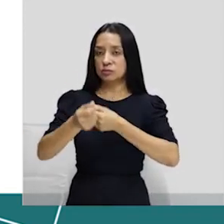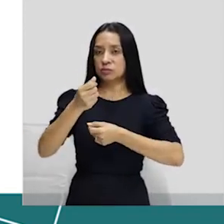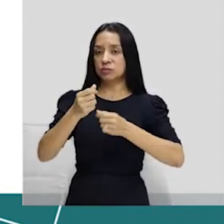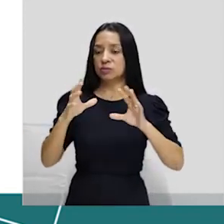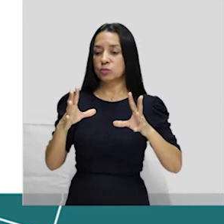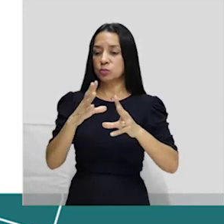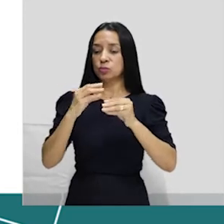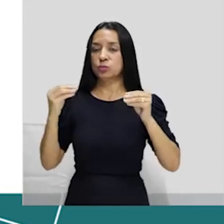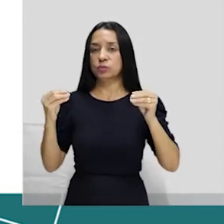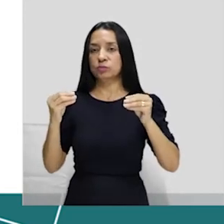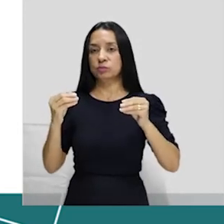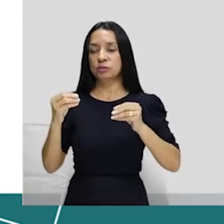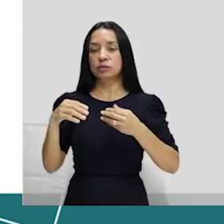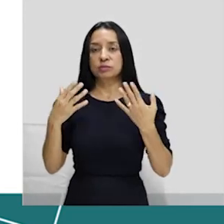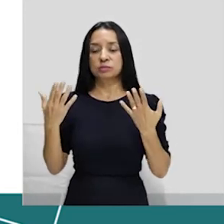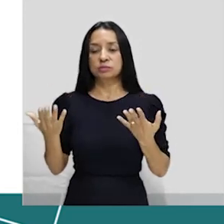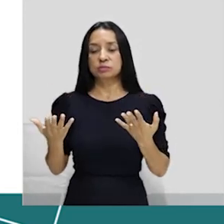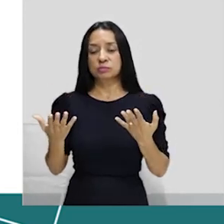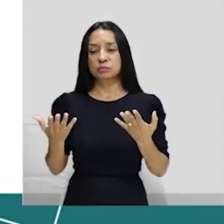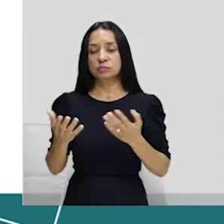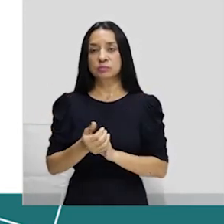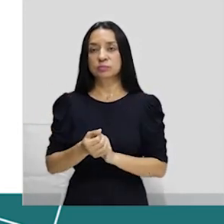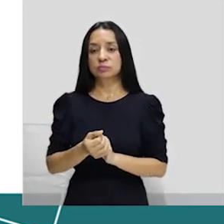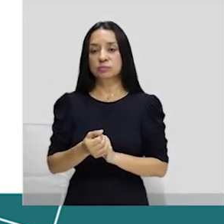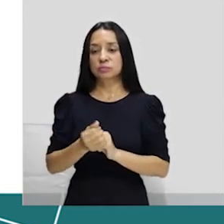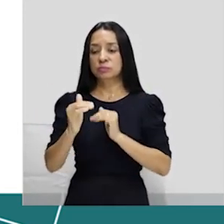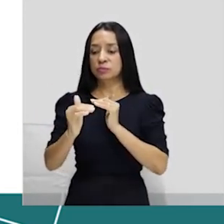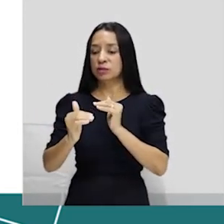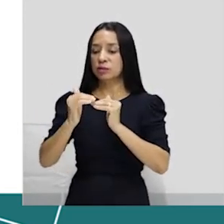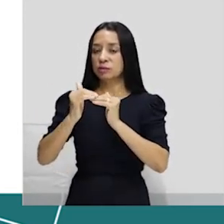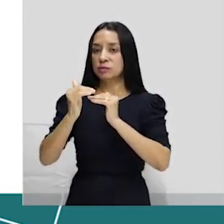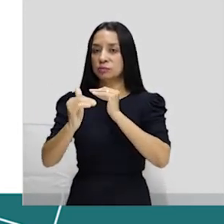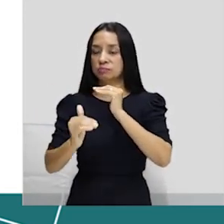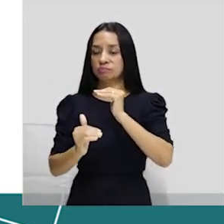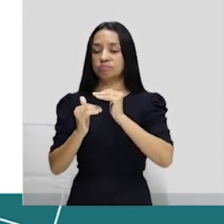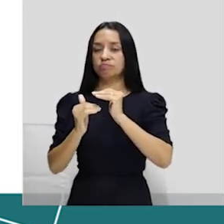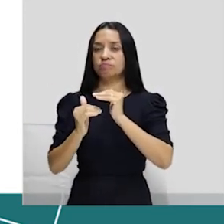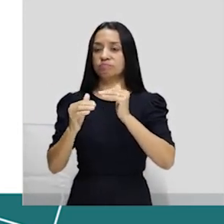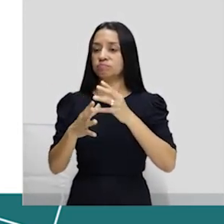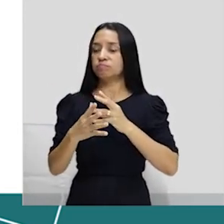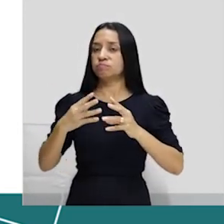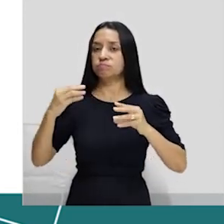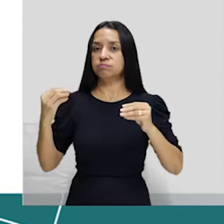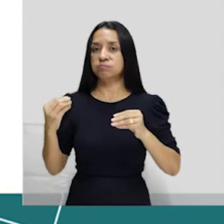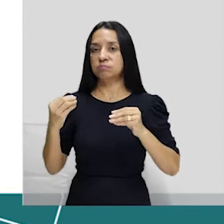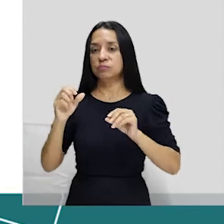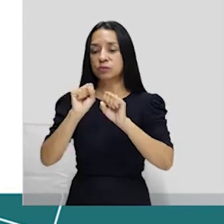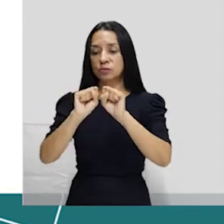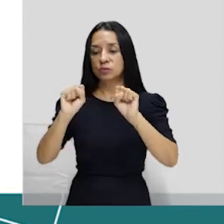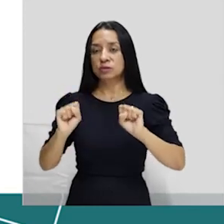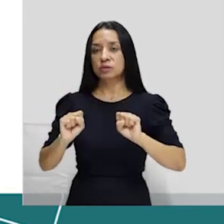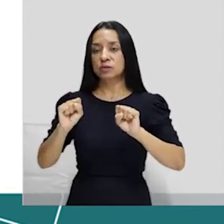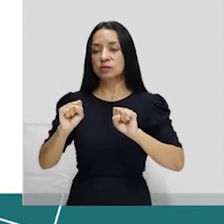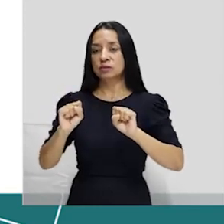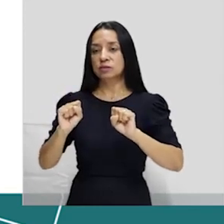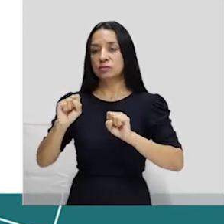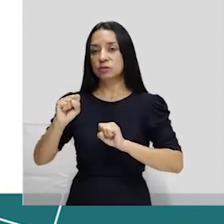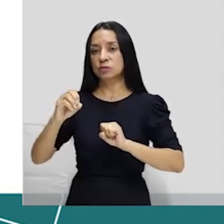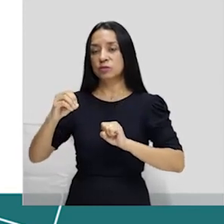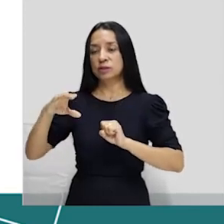aos trabalhadores e, em última instância, ao Estado. Uma questão muito importante, galera, tá? Para a ideia de Karl